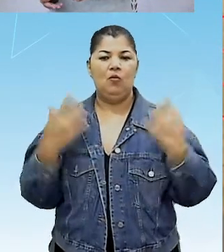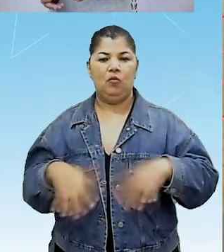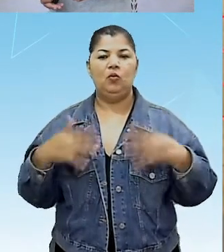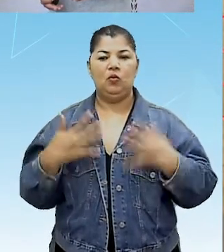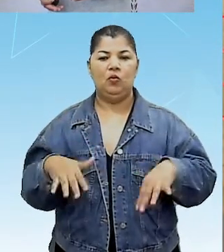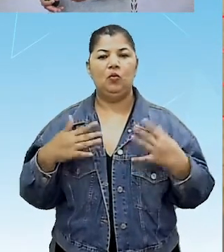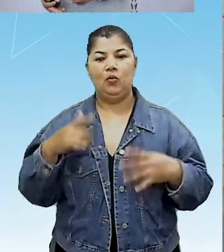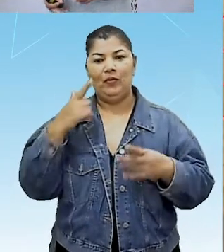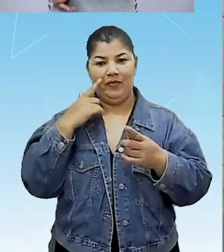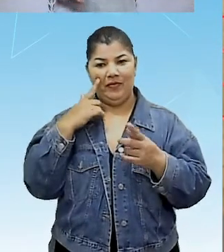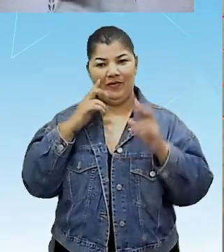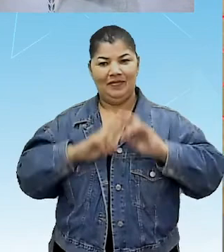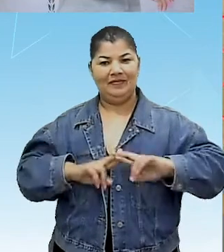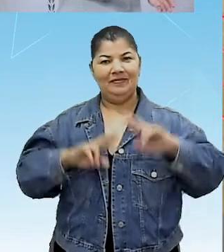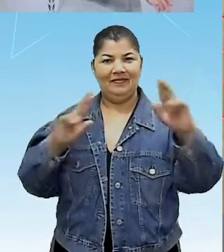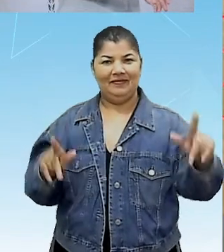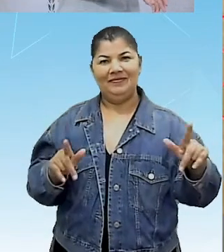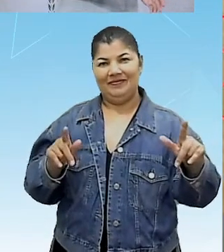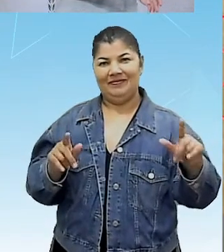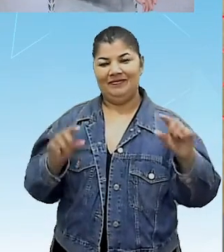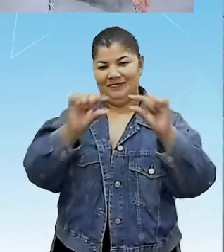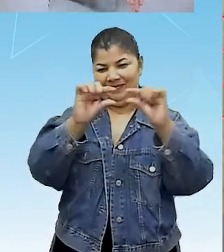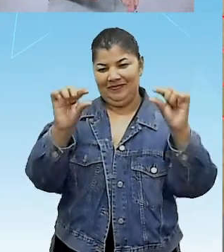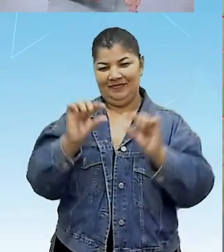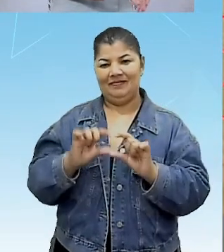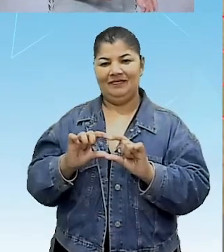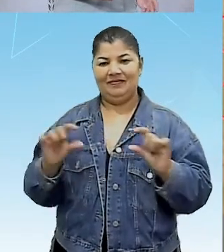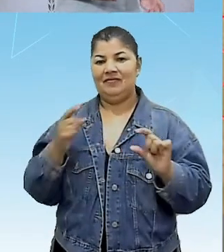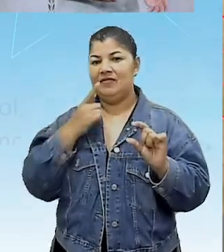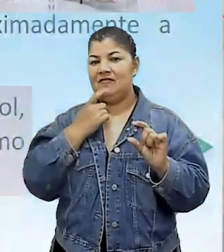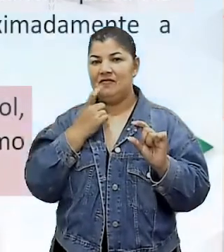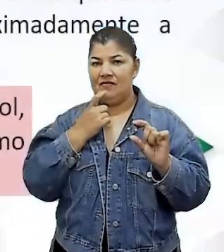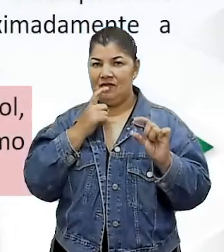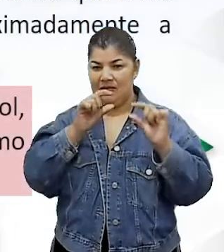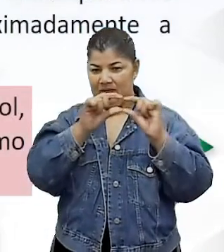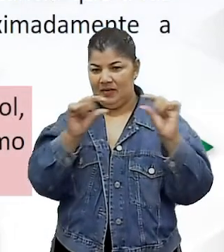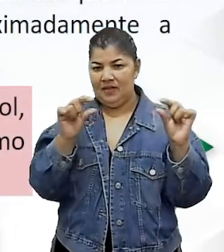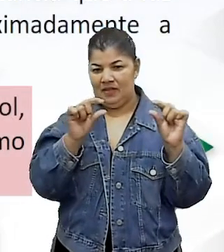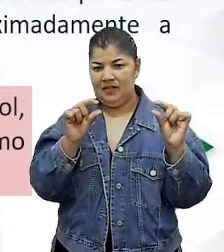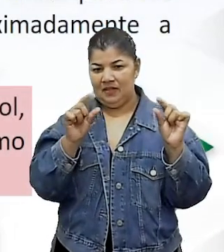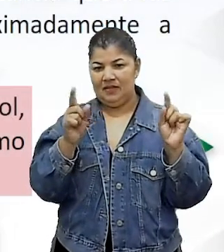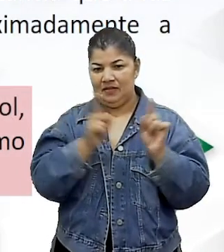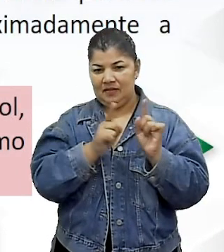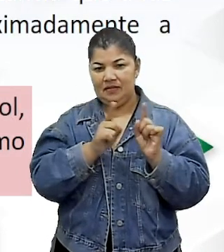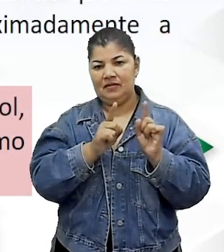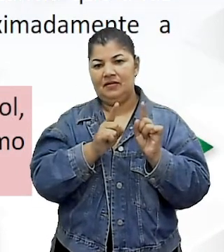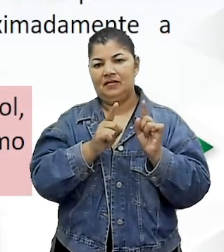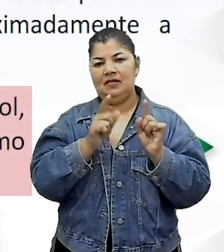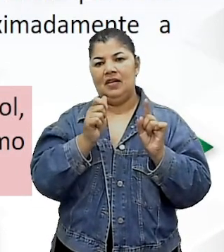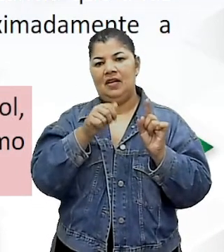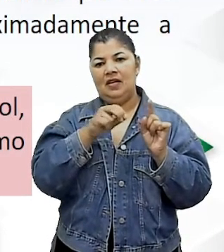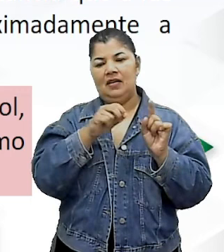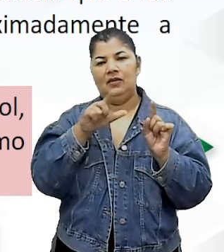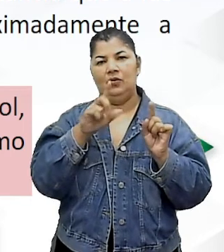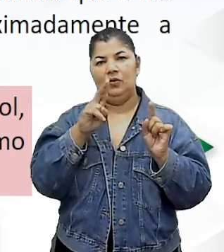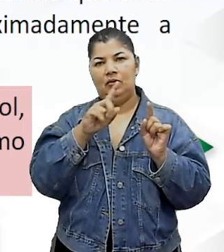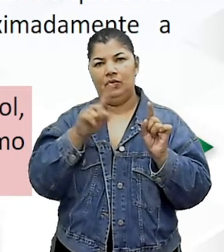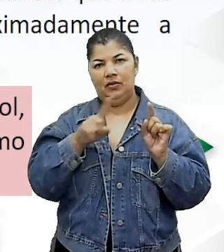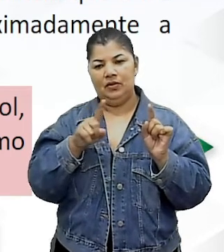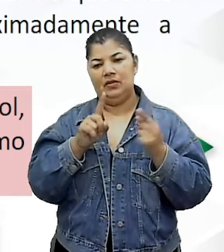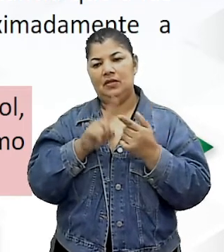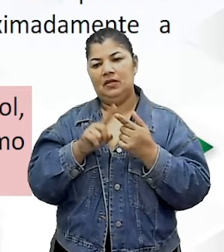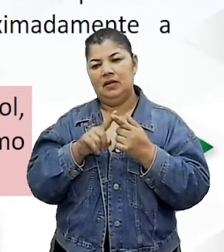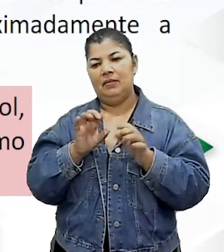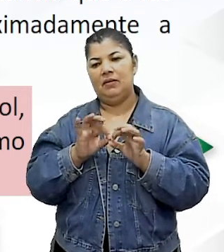de você representar a notação científica em vermelho na tua tela, né, de ano-luz, e, é claro, a